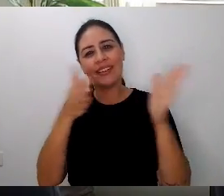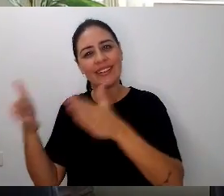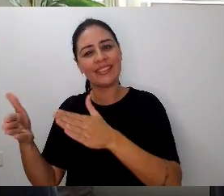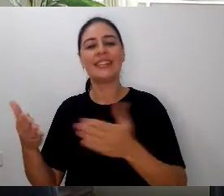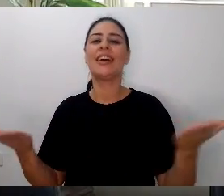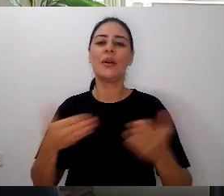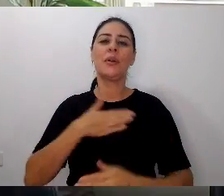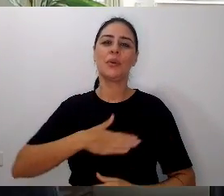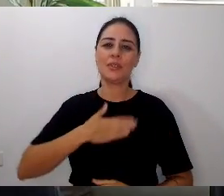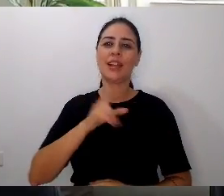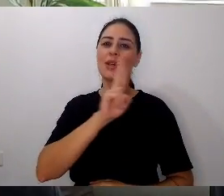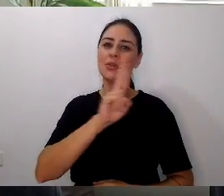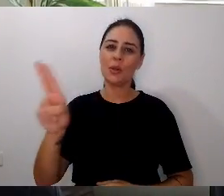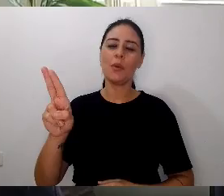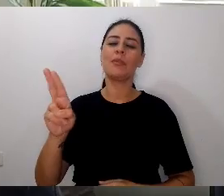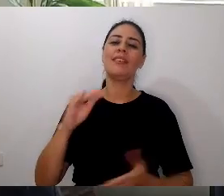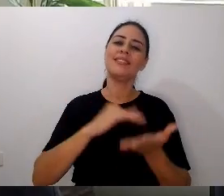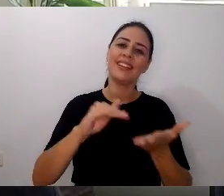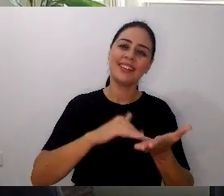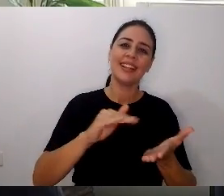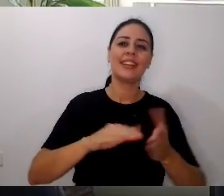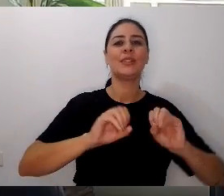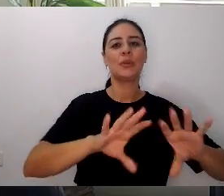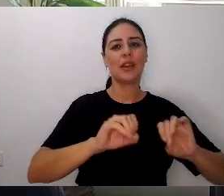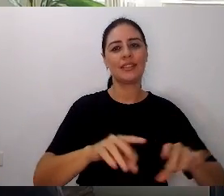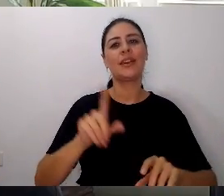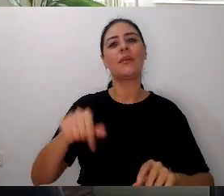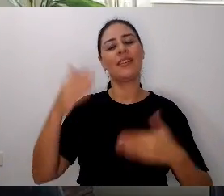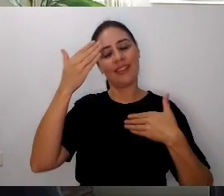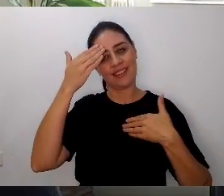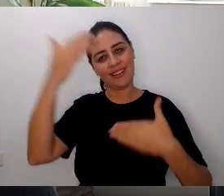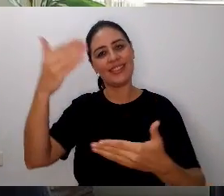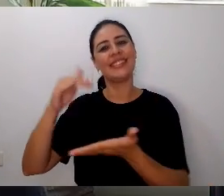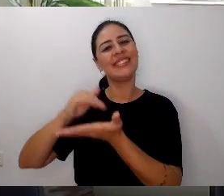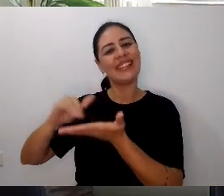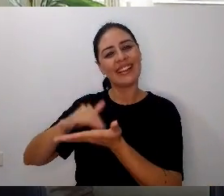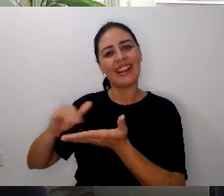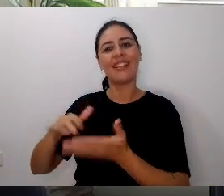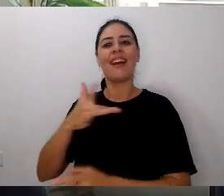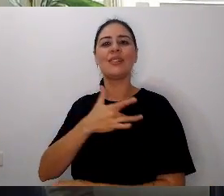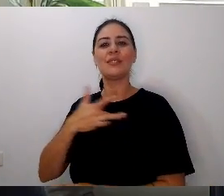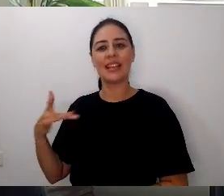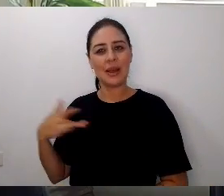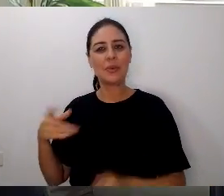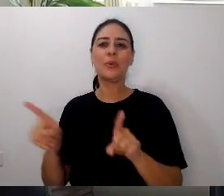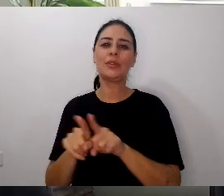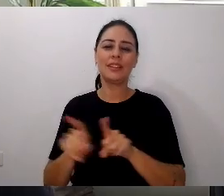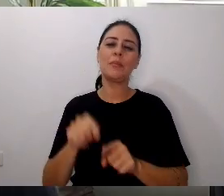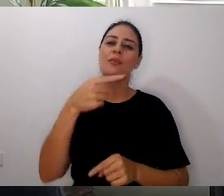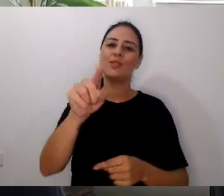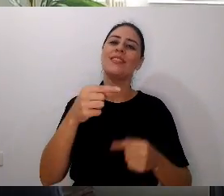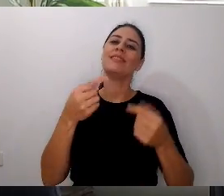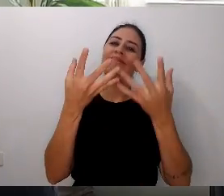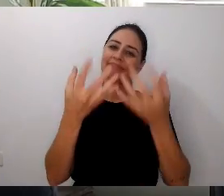Educação, agradecer ao secretário que dispôs, e você, principalmente, por ter assumido esse desafio. A equipe